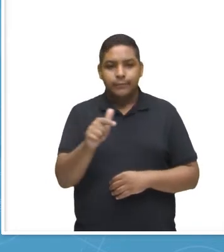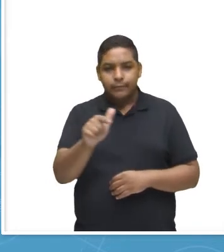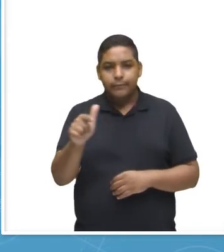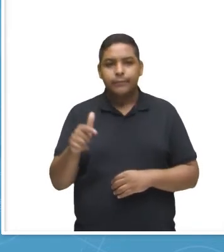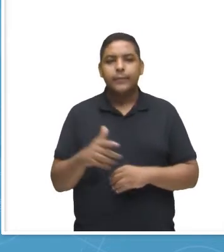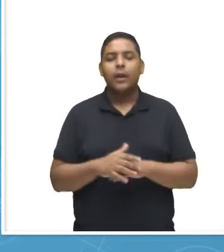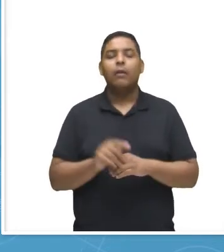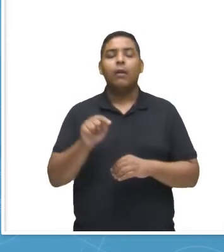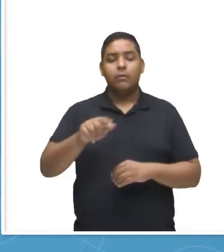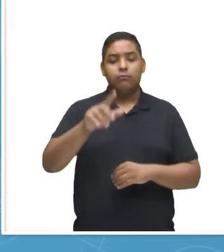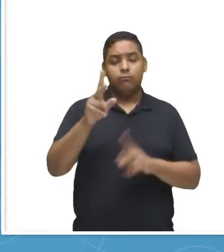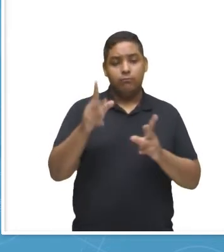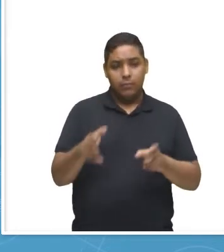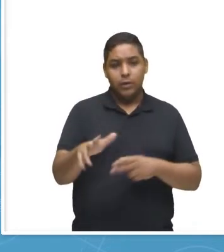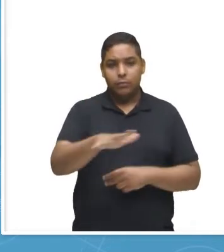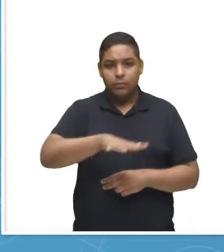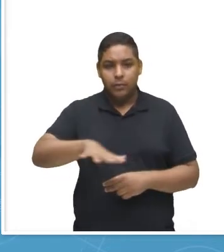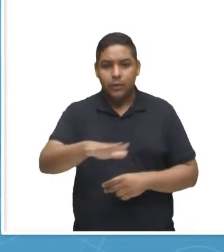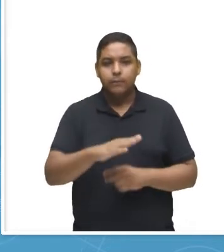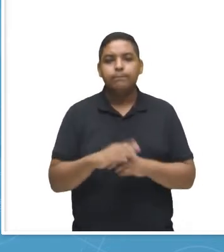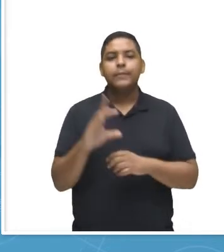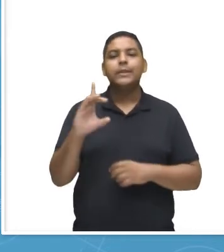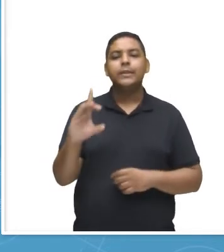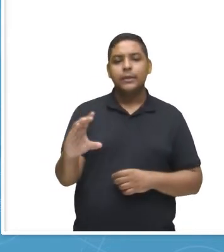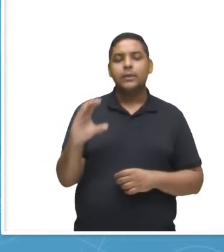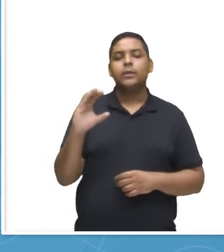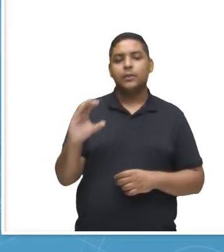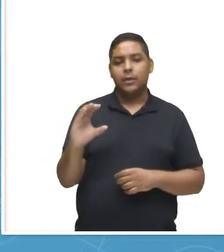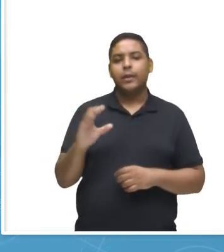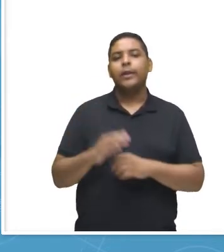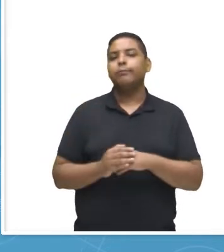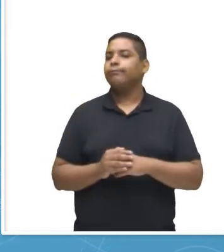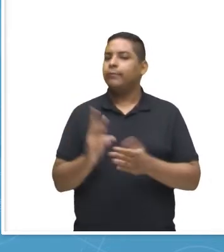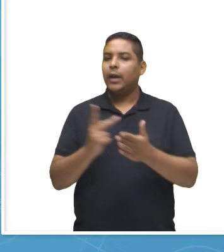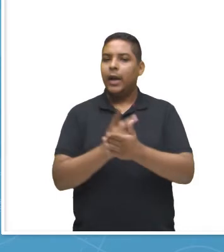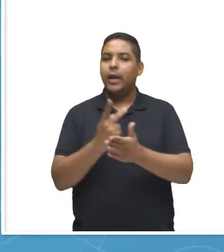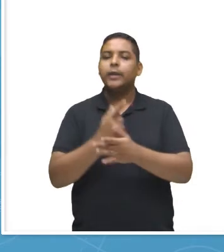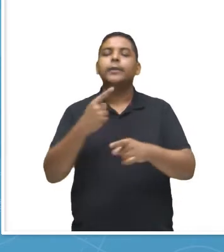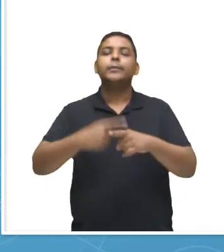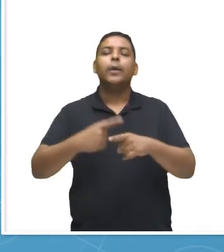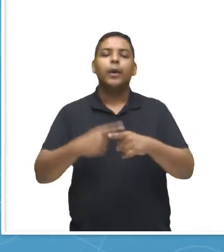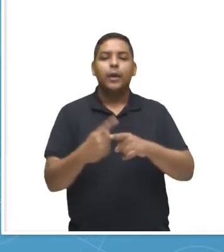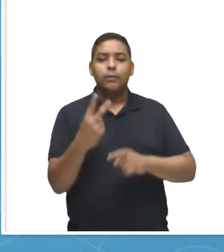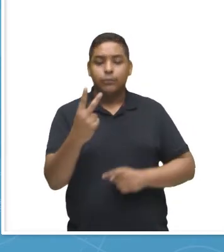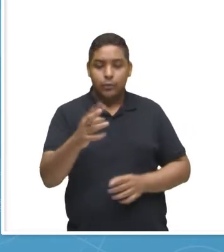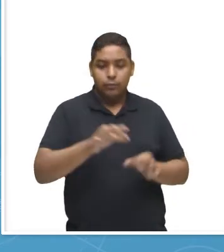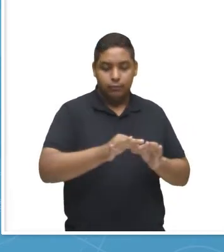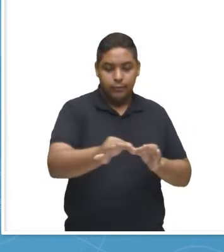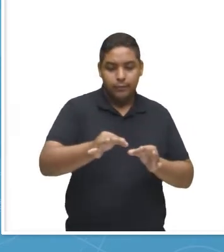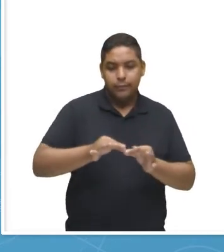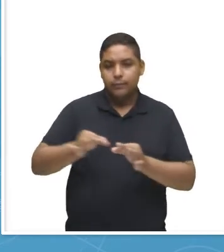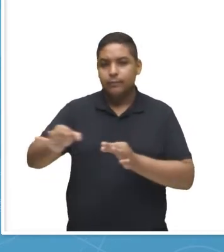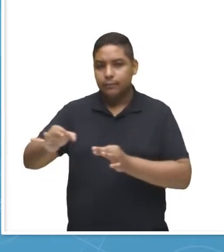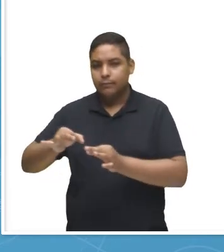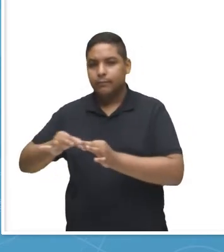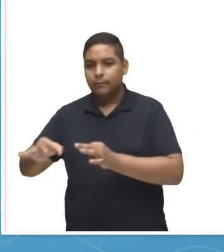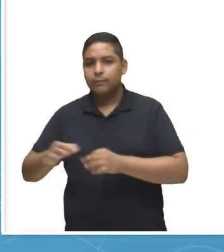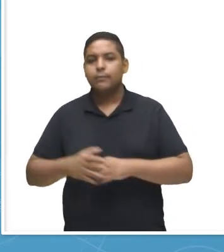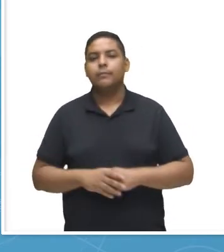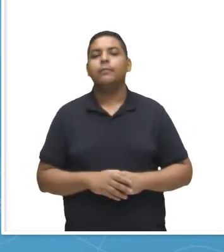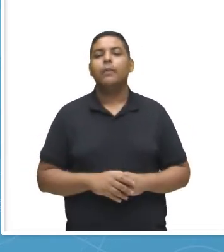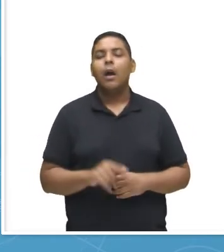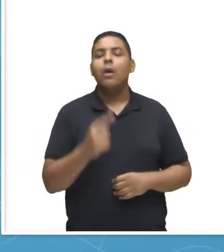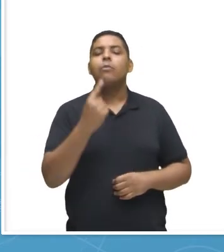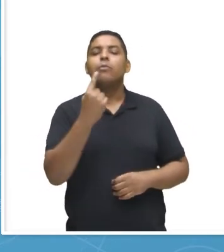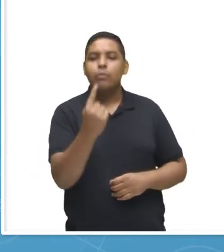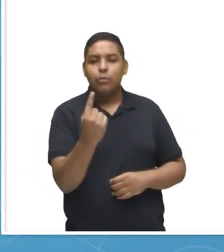planos no mesmo plano. Letra C, incorreta também porque se duas retas são coincidentes, né, elas não vão possuir um único